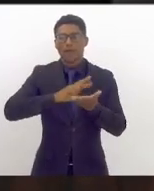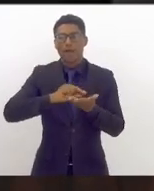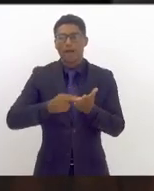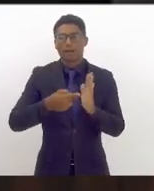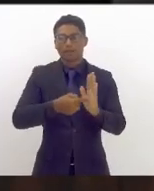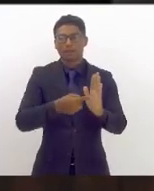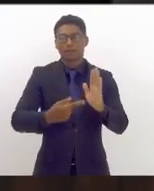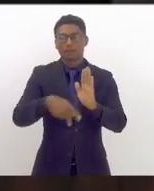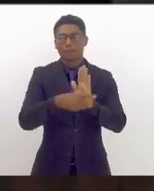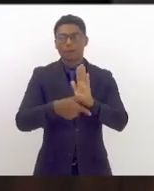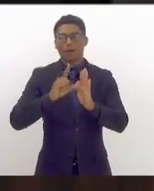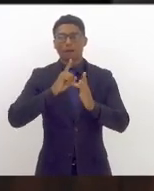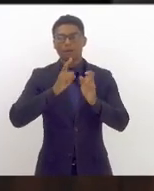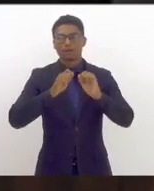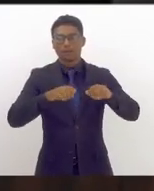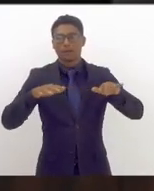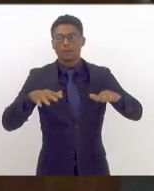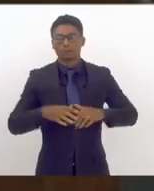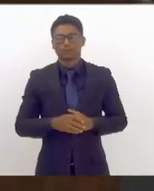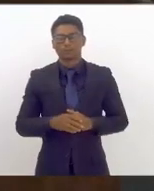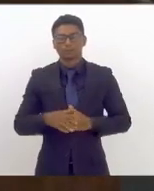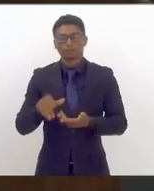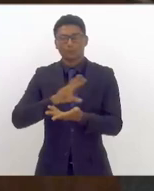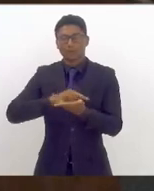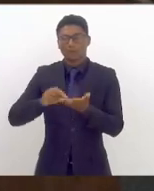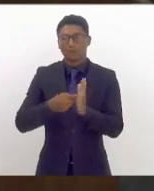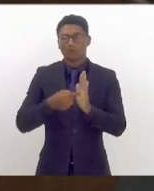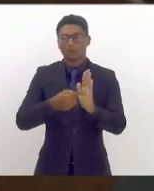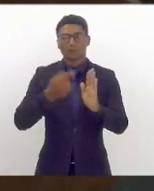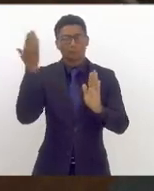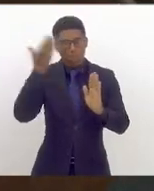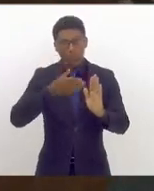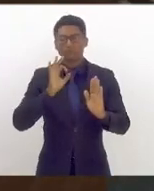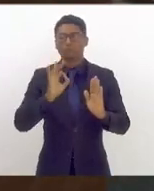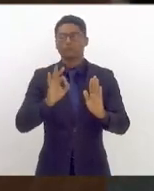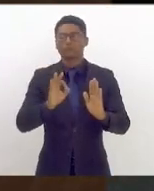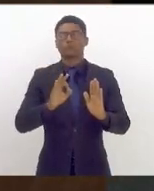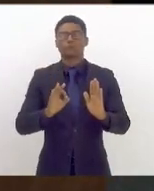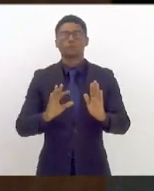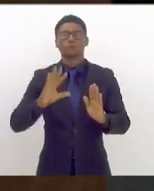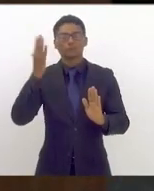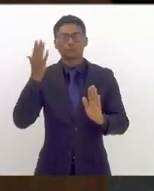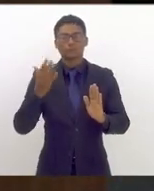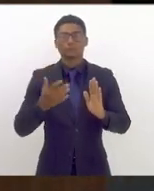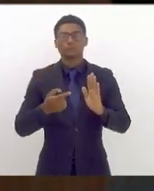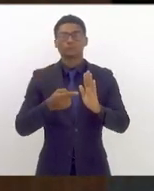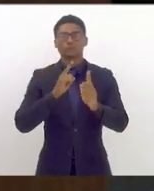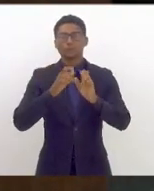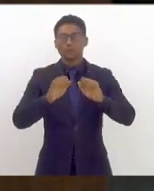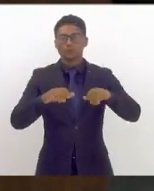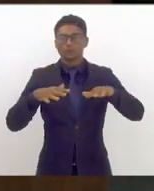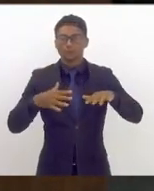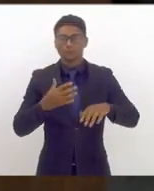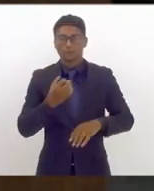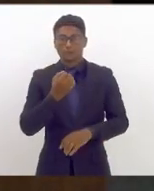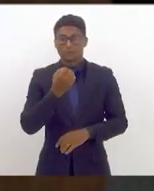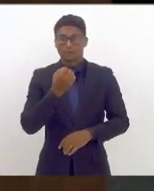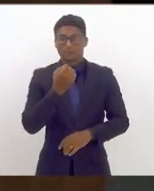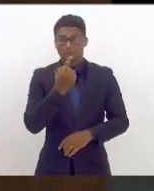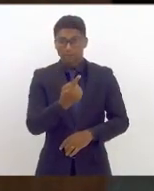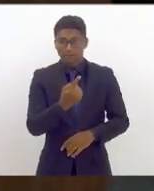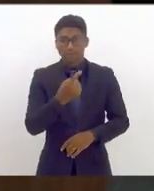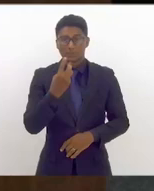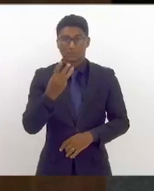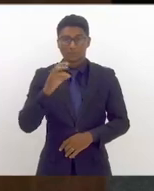anterior Ah tá reflete com exatidão ocorrido na centésima trigésima primeira sessão